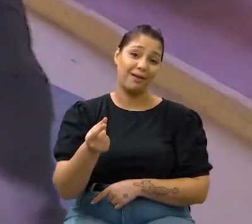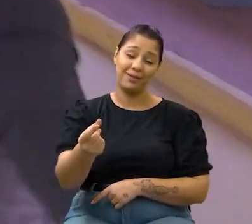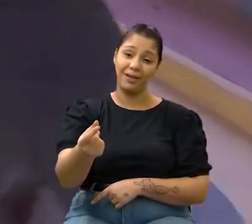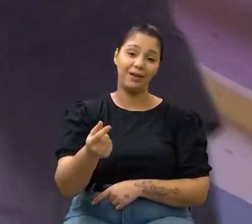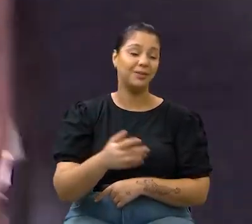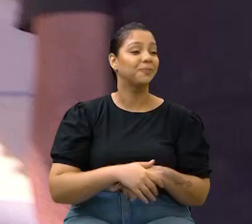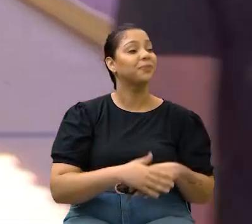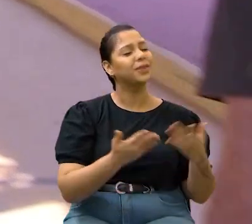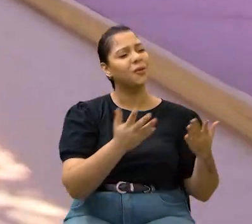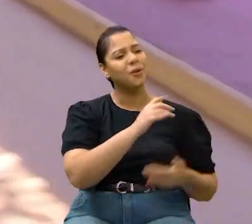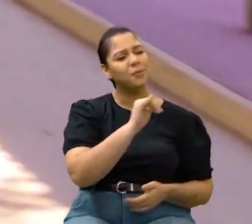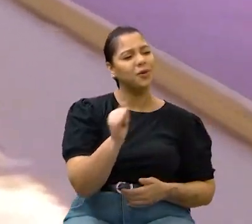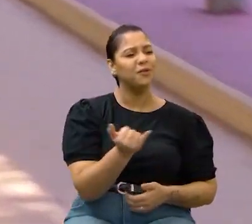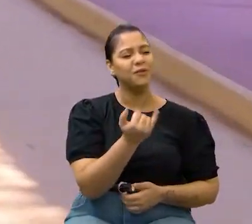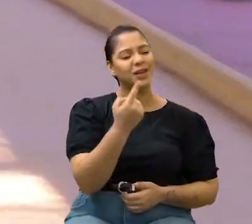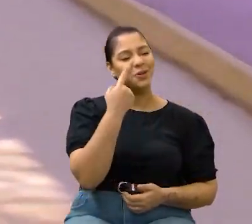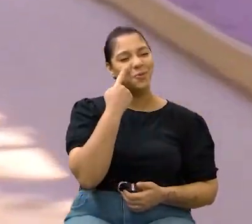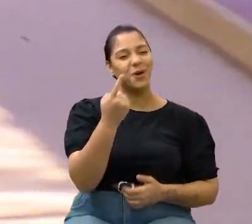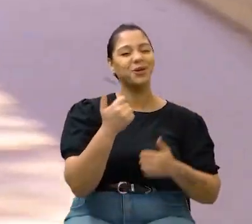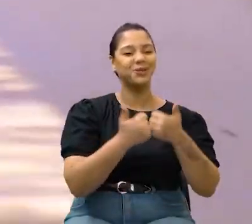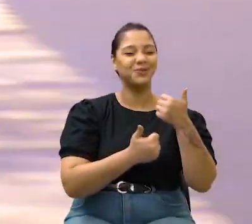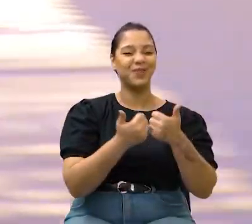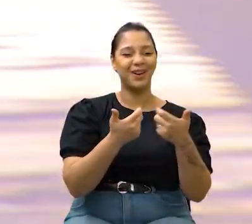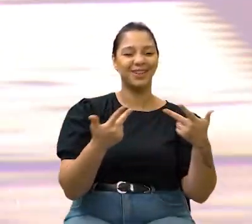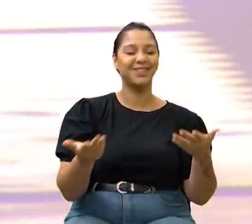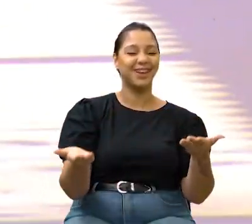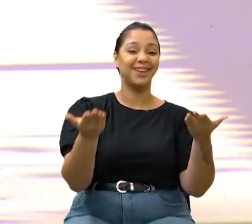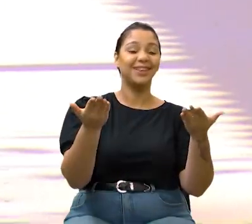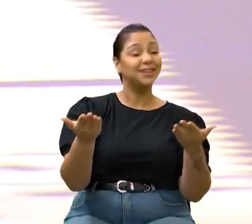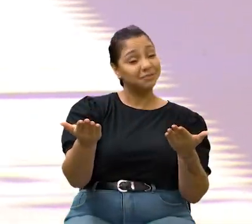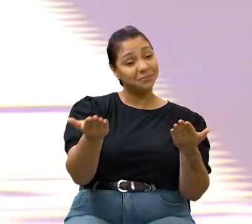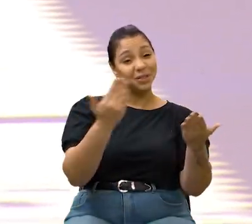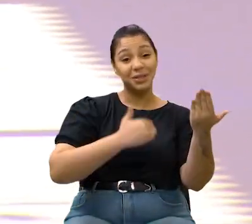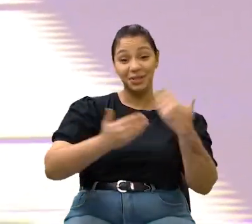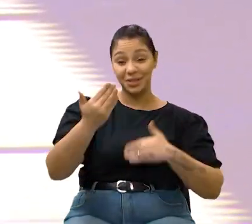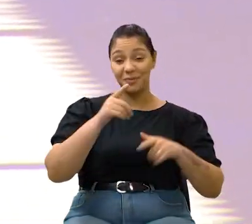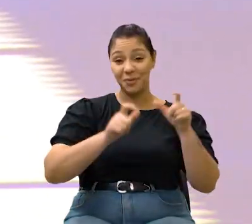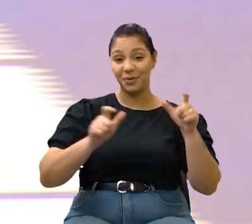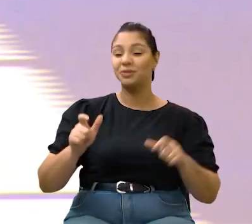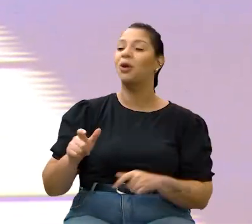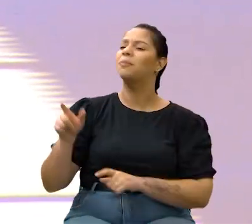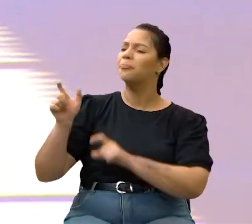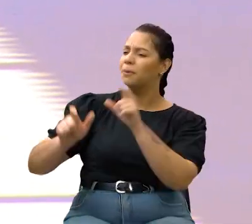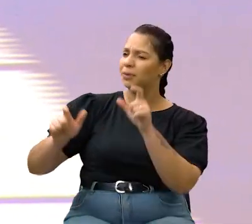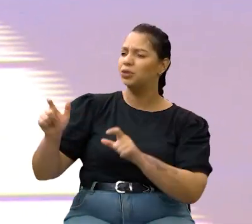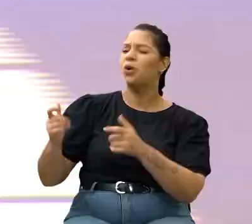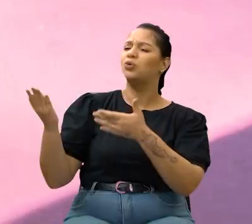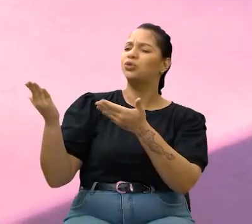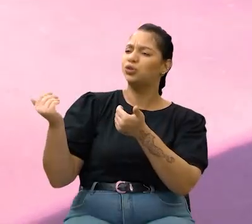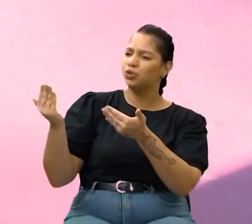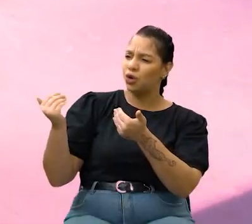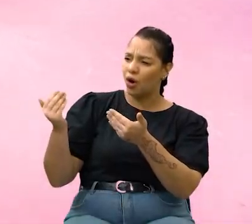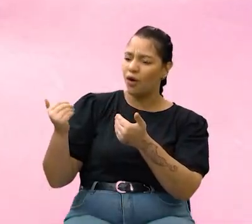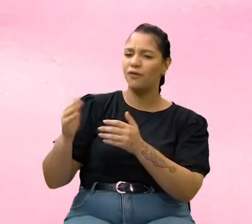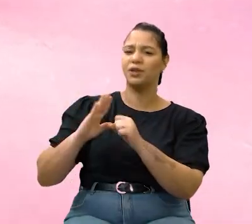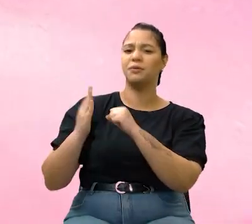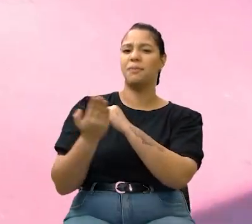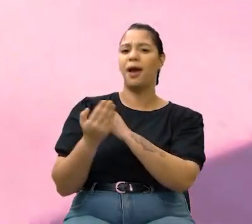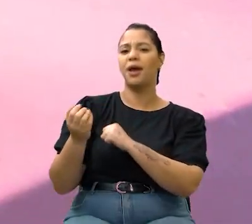eterno aqui, mas... Então aproveite o Óleo Esporte aí e chame a galera. Galera do Nova Europa,